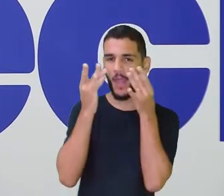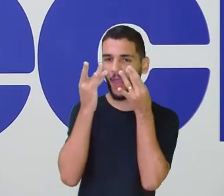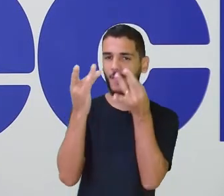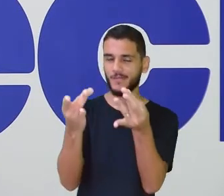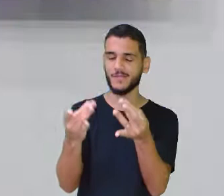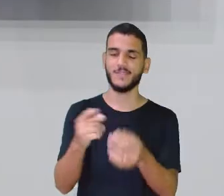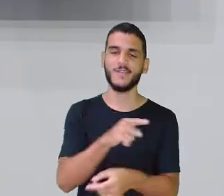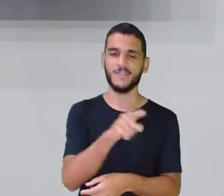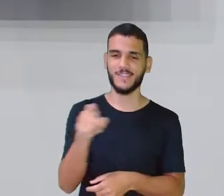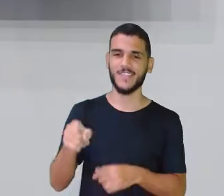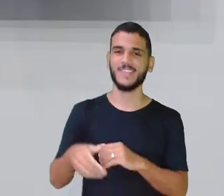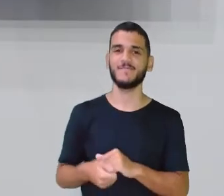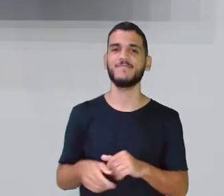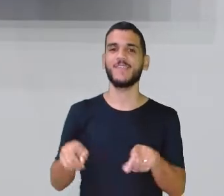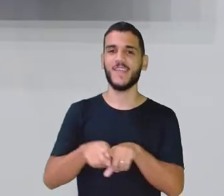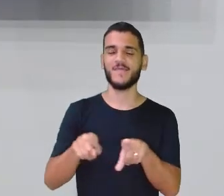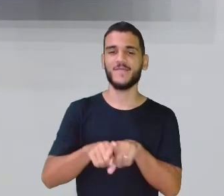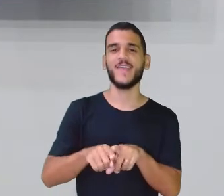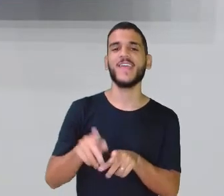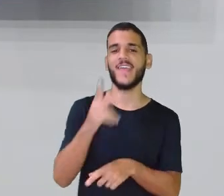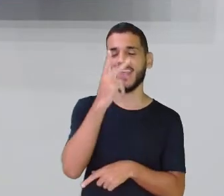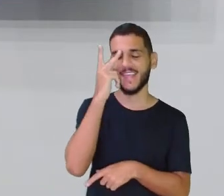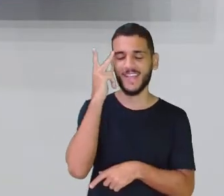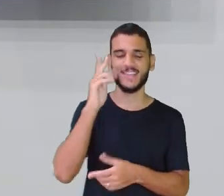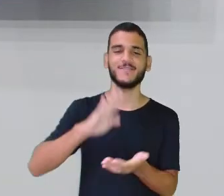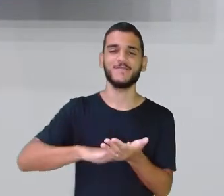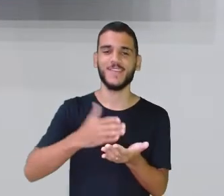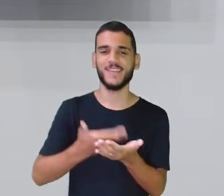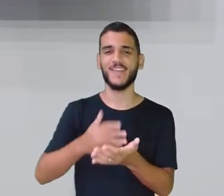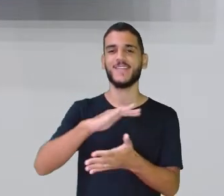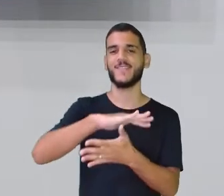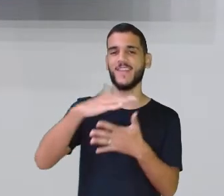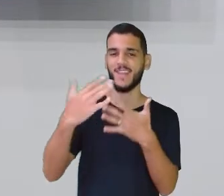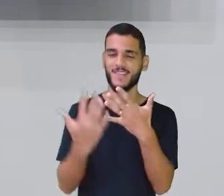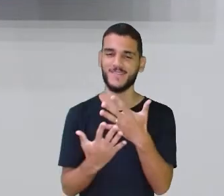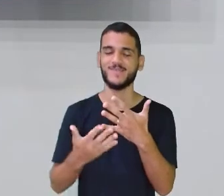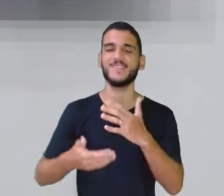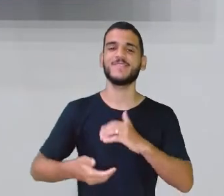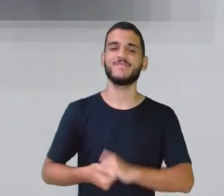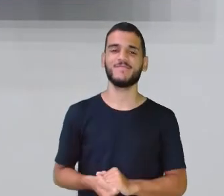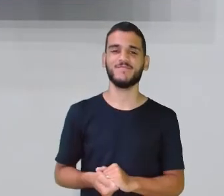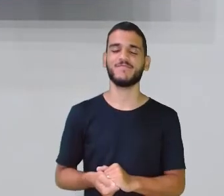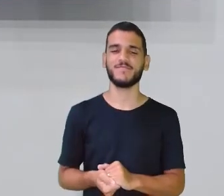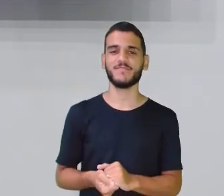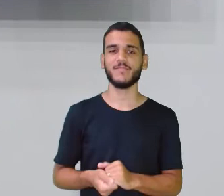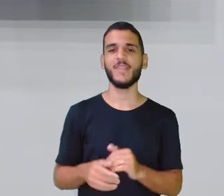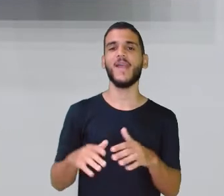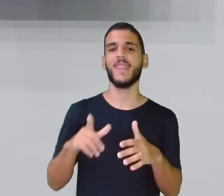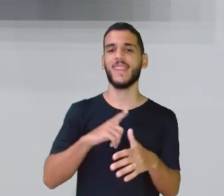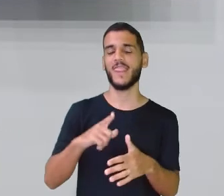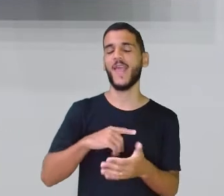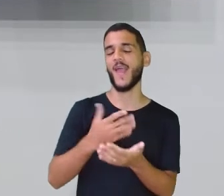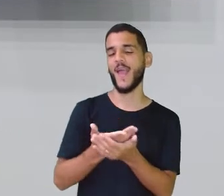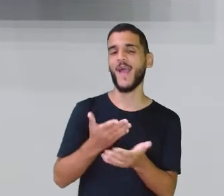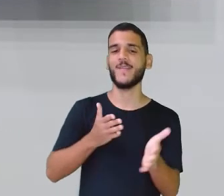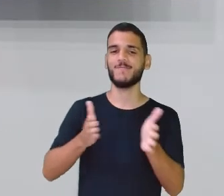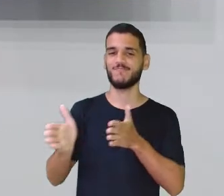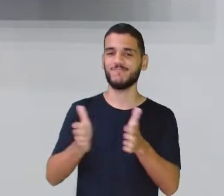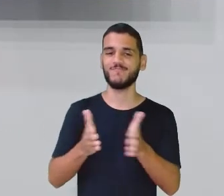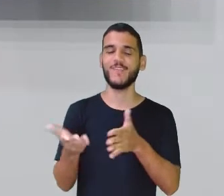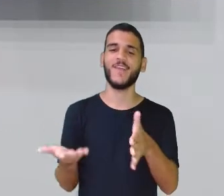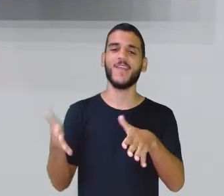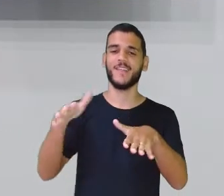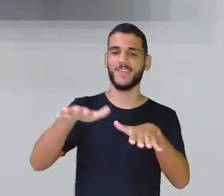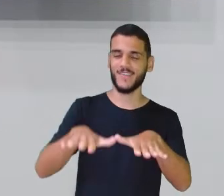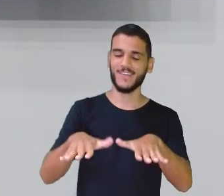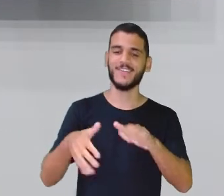Isso mesmo, também temos aqui o Crisma com a gente, fazendo a tradução simultânea para o Libras, para deixar a nossa aula mais inclusiva, e a